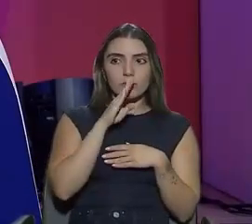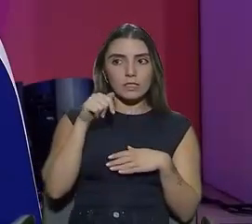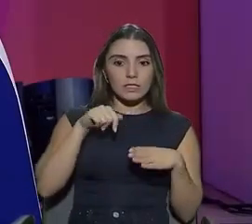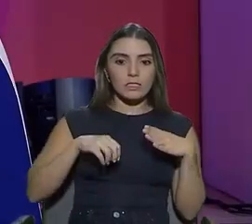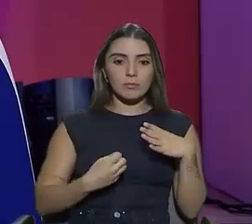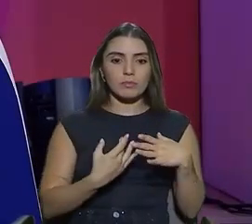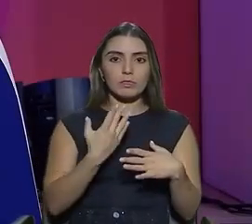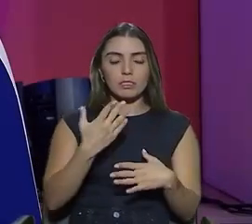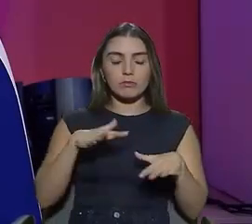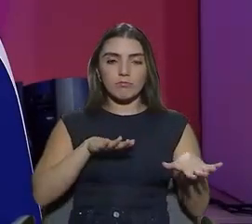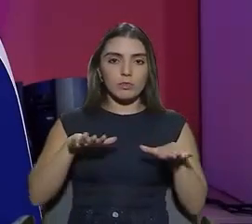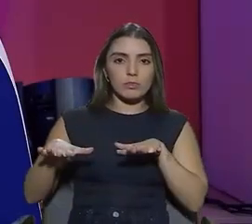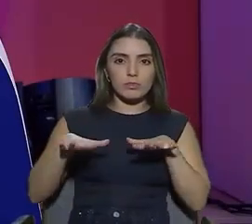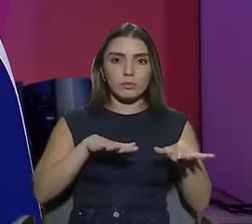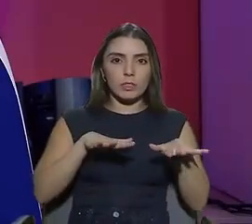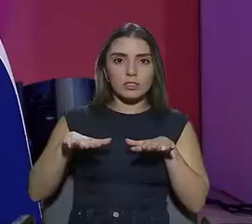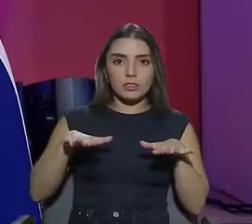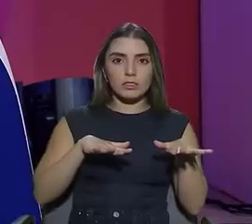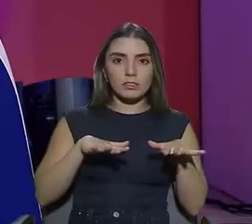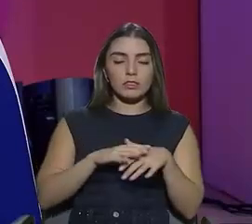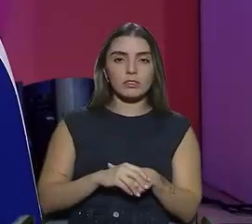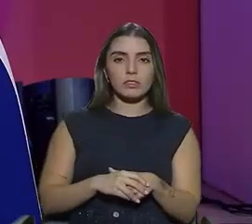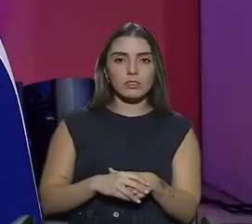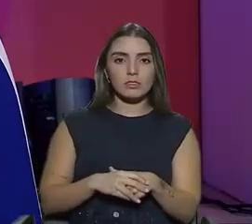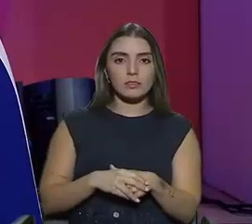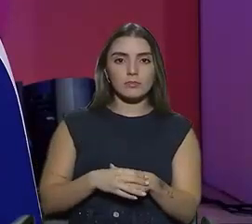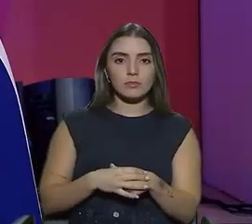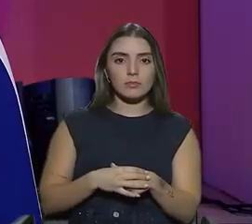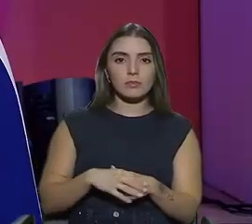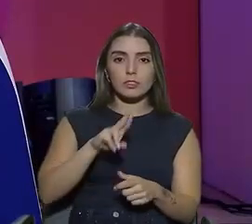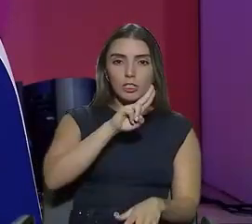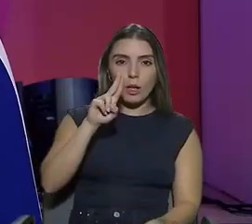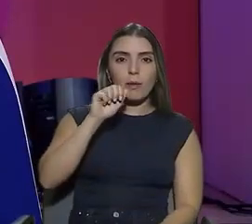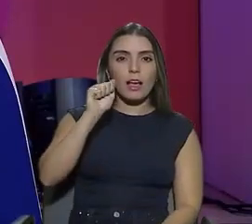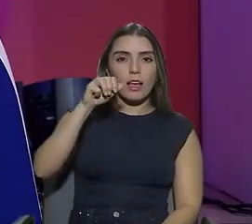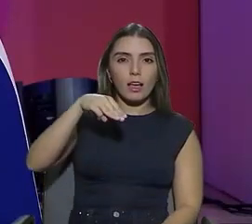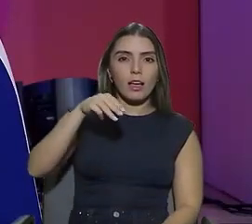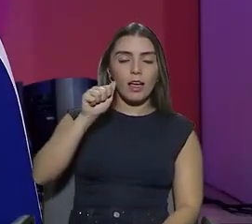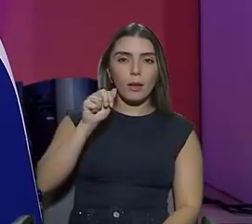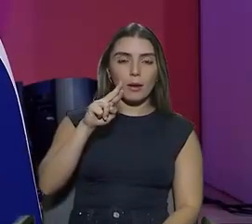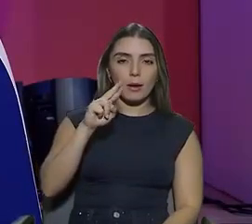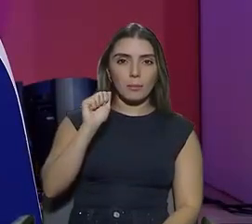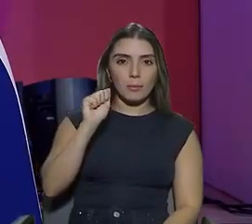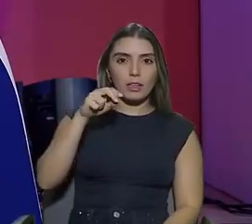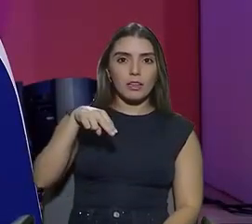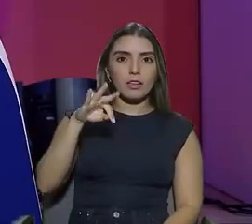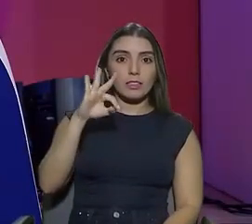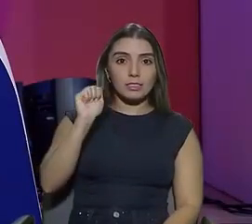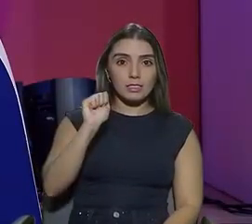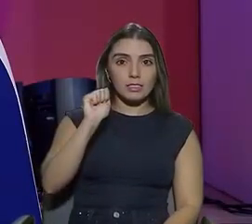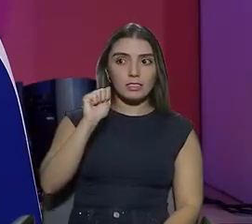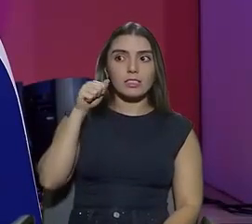movimenta, e a gente consegue acompanhar isso. Então, é um pouco desse passeio que eu desejo fazer com esse trabalho que envolve